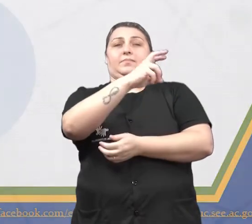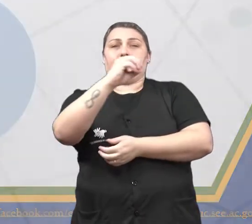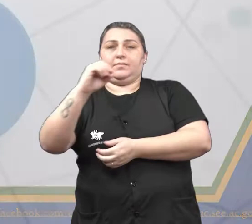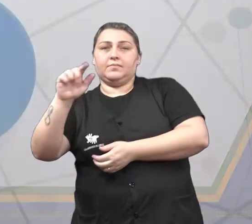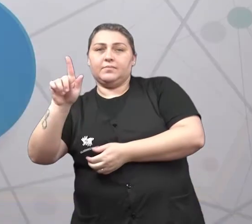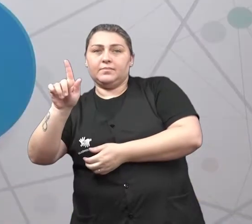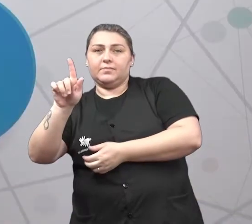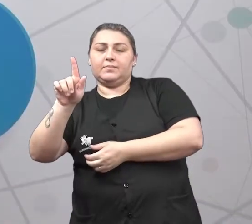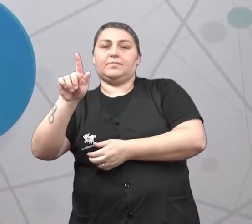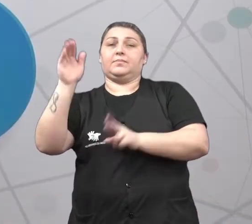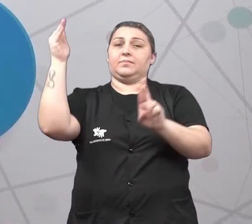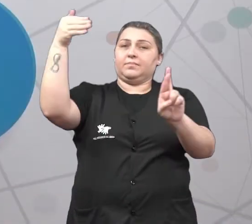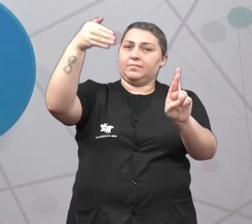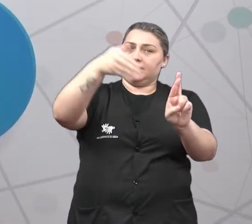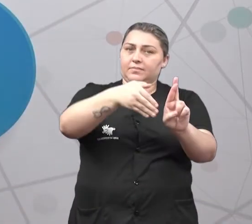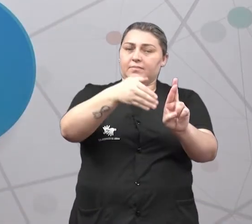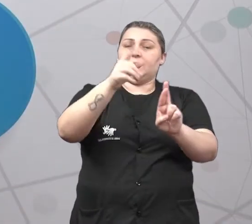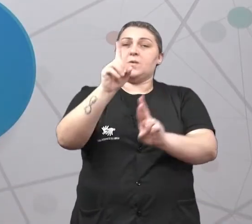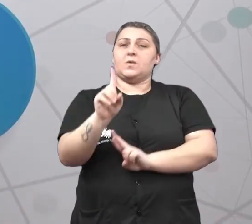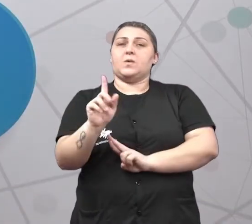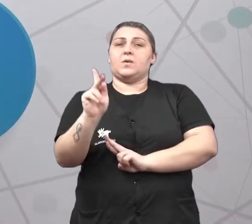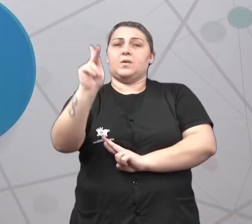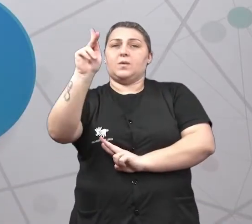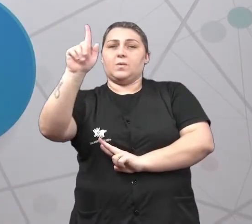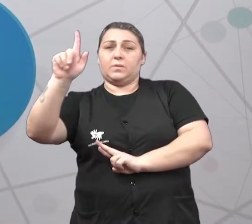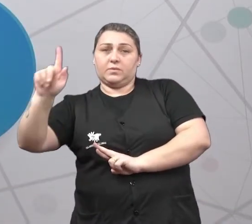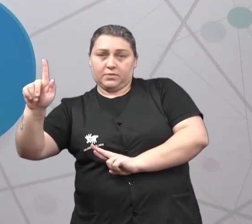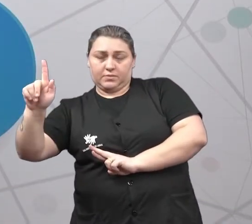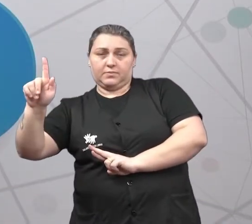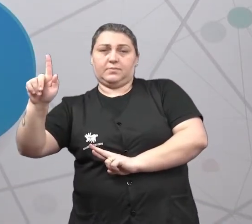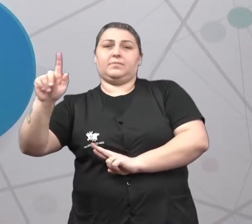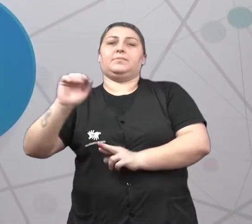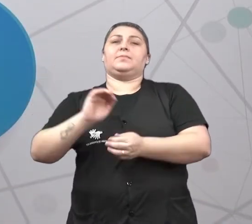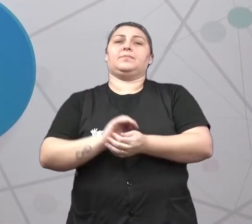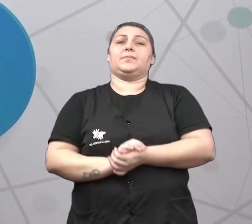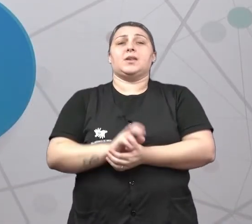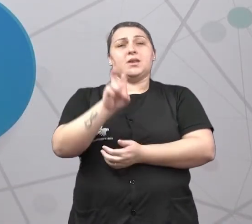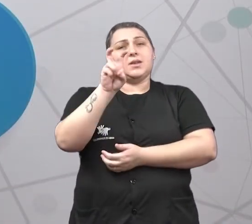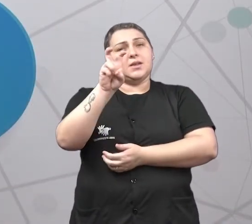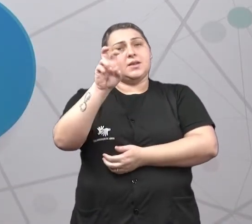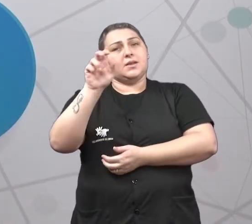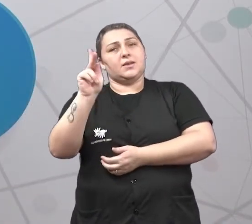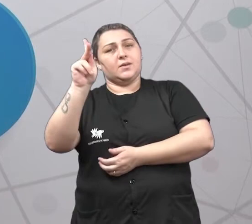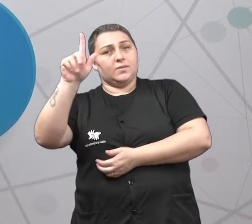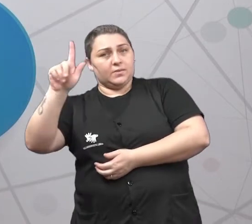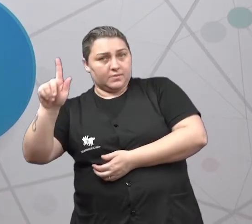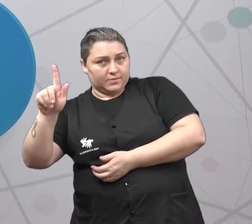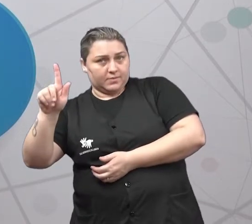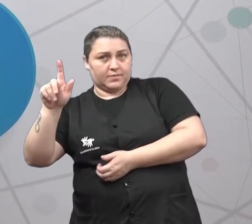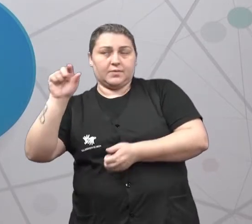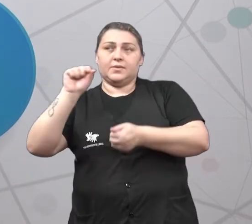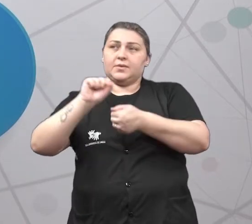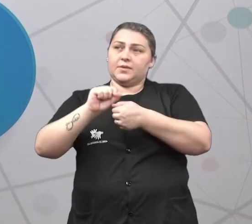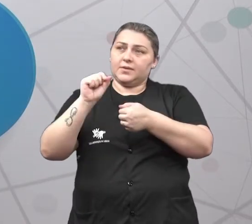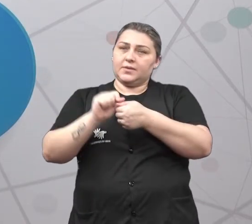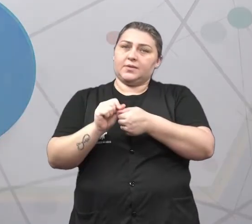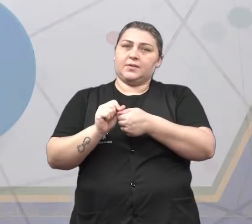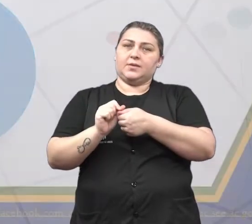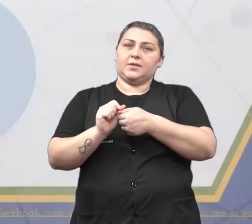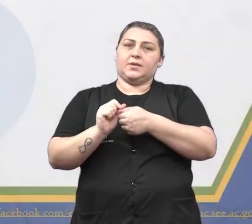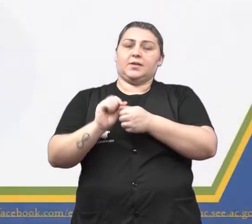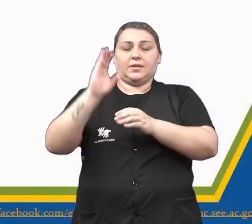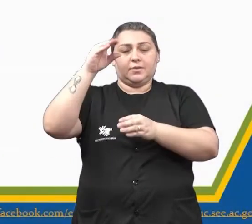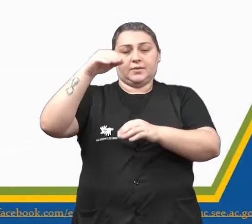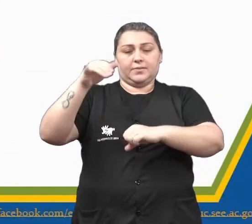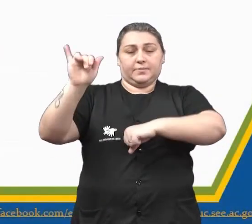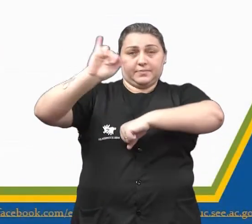500 gramas, se ele representava 1 quilo, né, 1 quilograma, 5 quilos. E aí eles colocavam nas